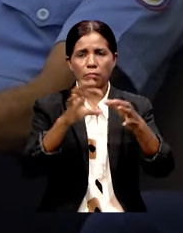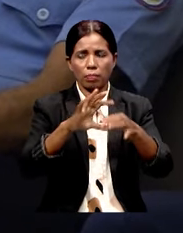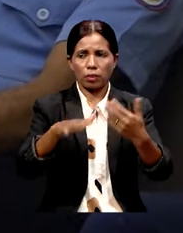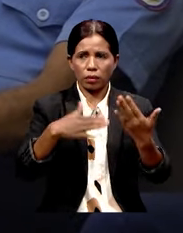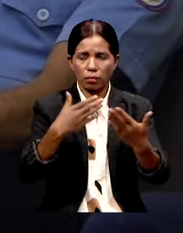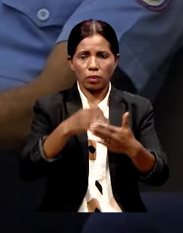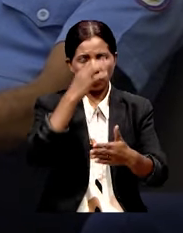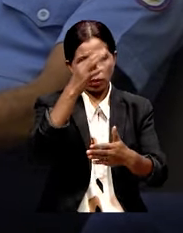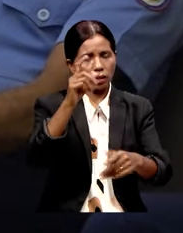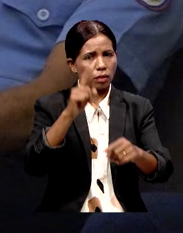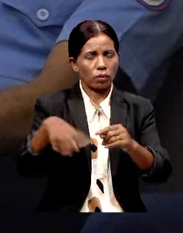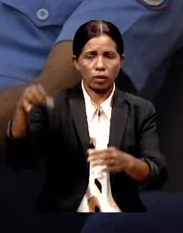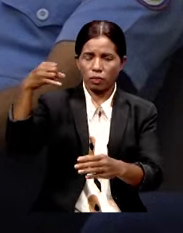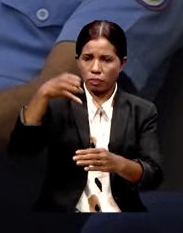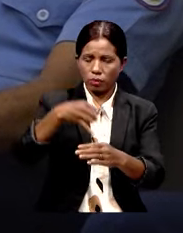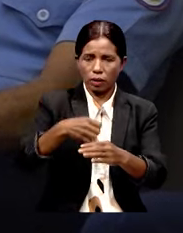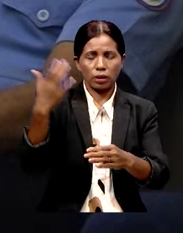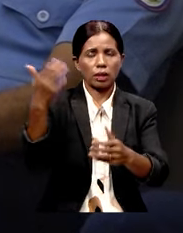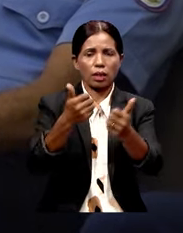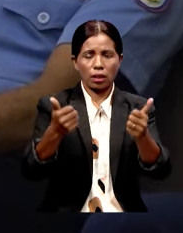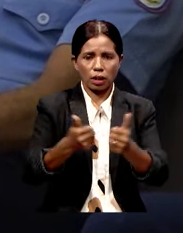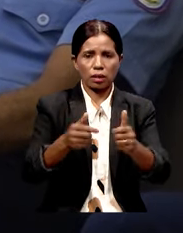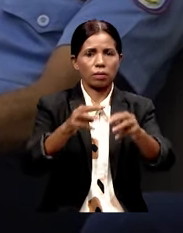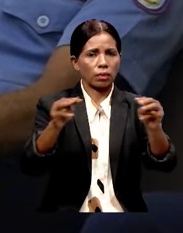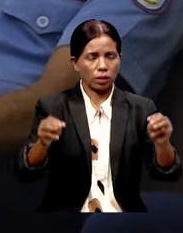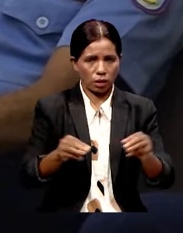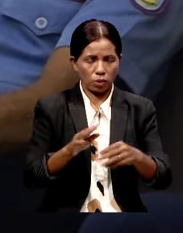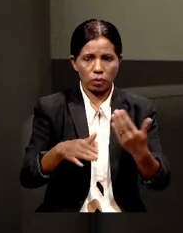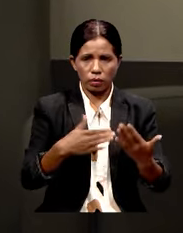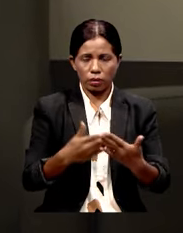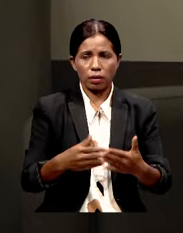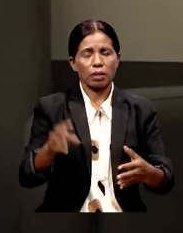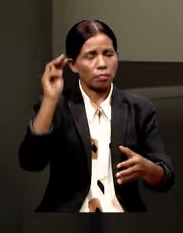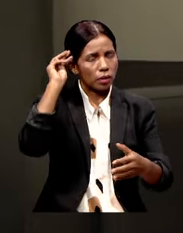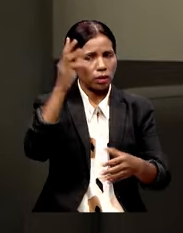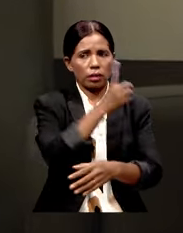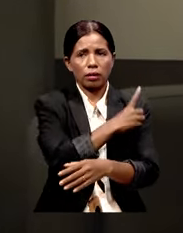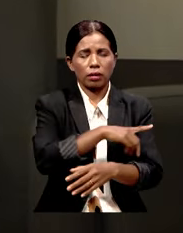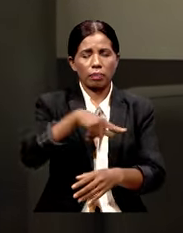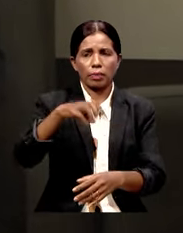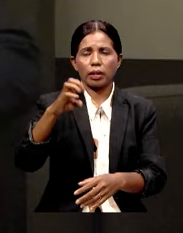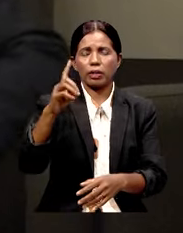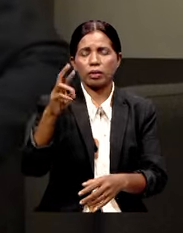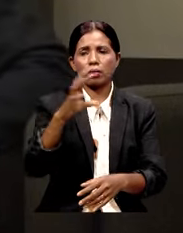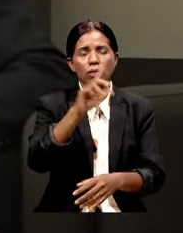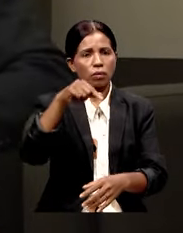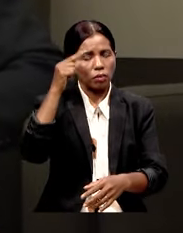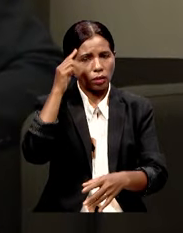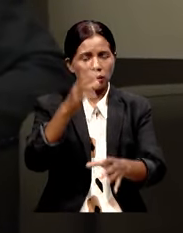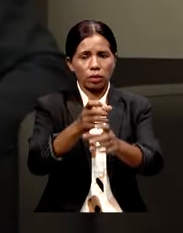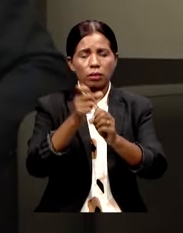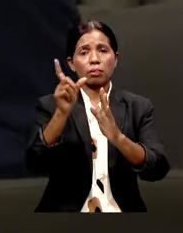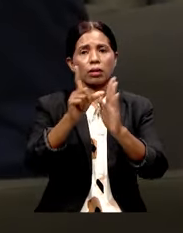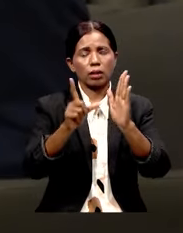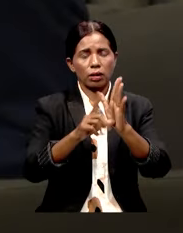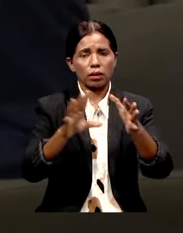neba futuro labele envolve tan e a arte marcial no arte ritual. Antes nem ministro de defesa, Pedro Clamaro Fui, que atende, governo Simona Lista,